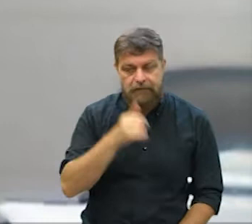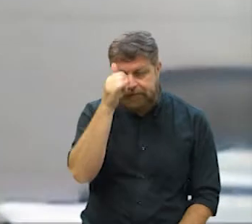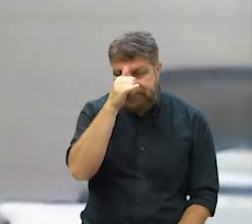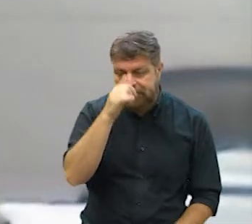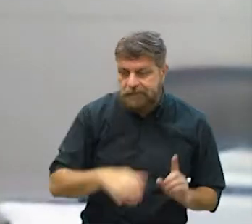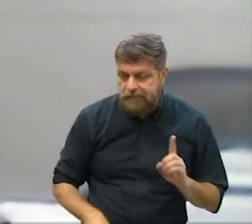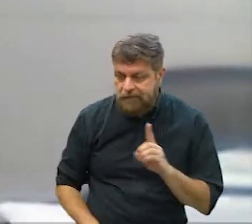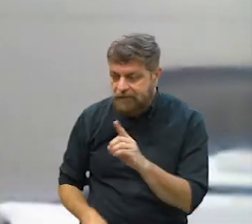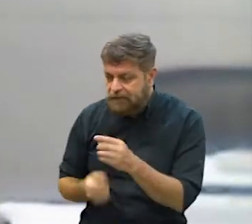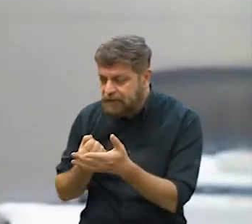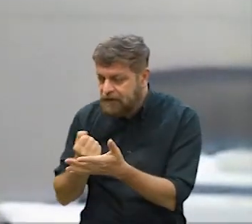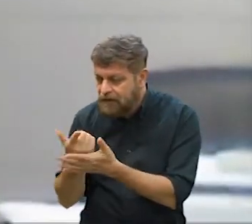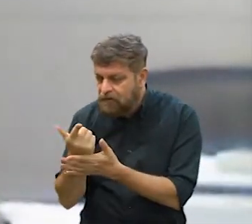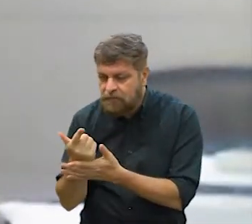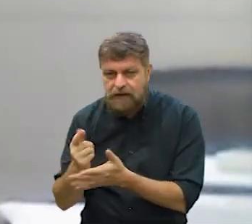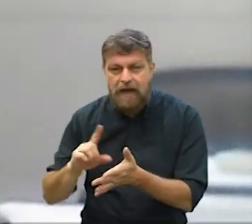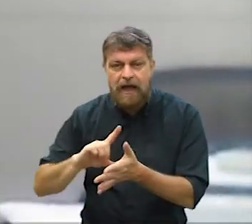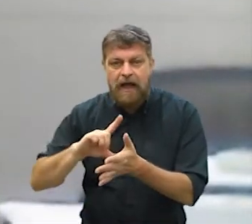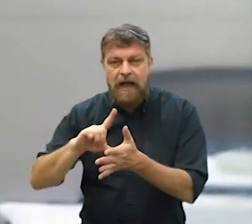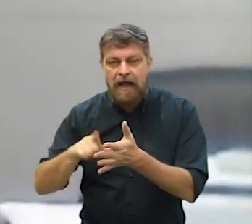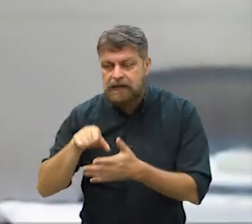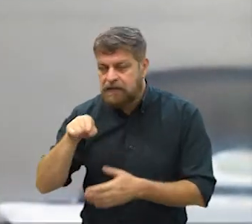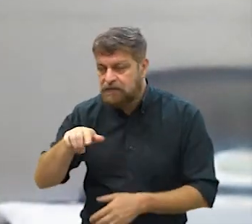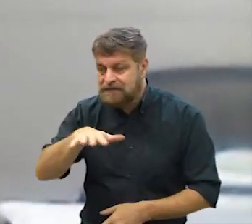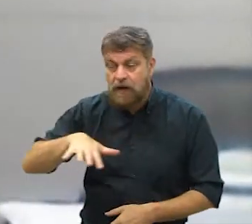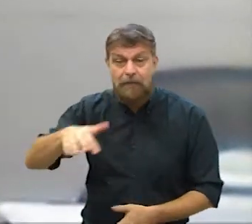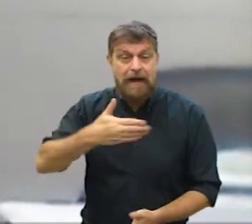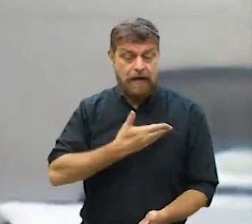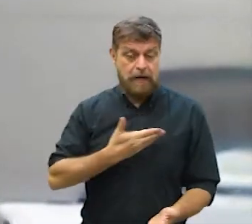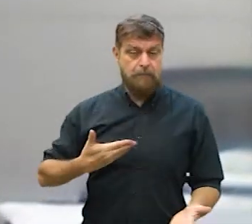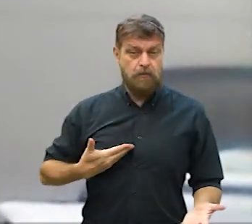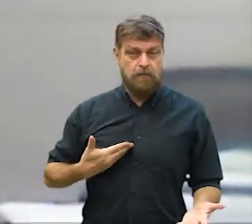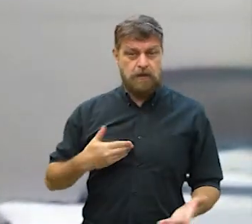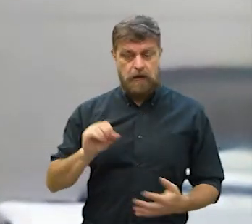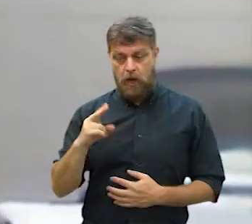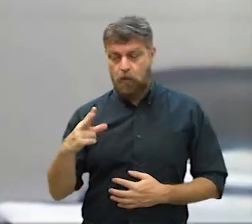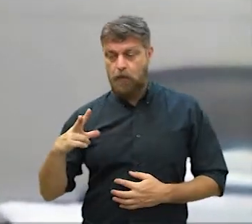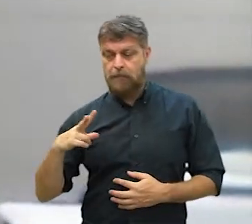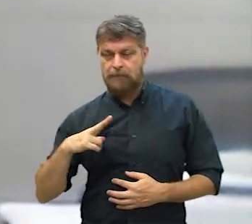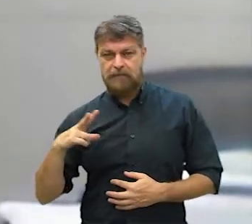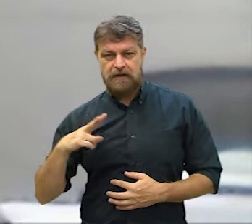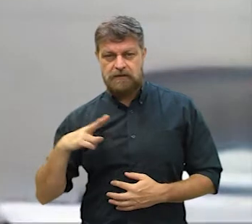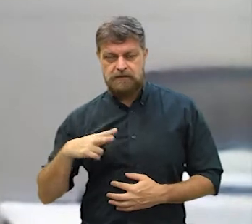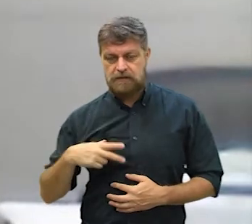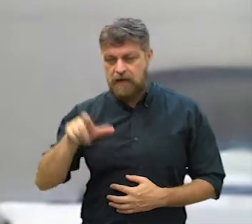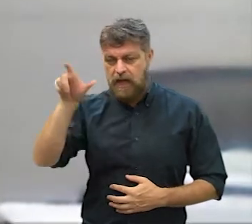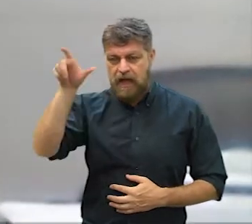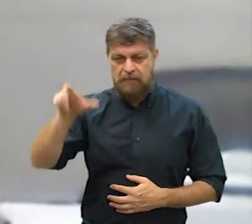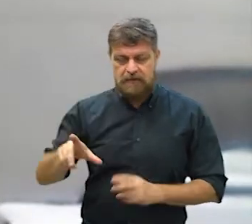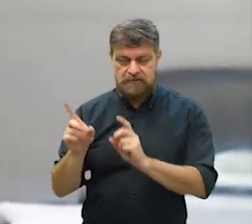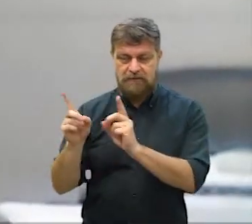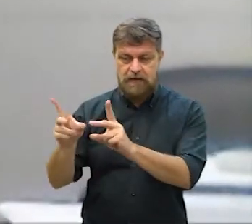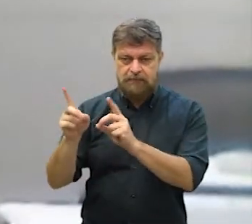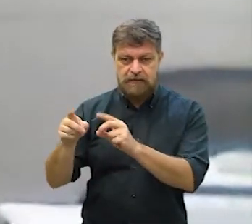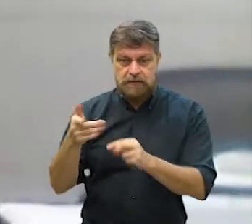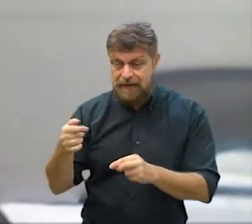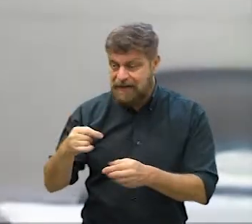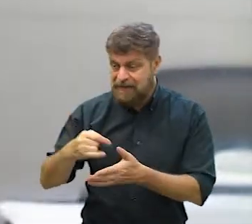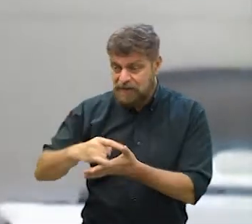que você vai ver, tanto sendo pública como área particular, quem está lá não tem